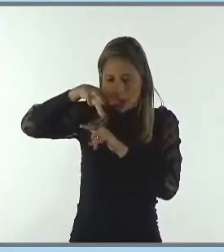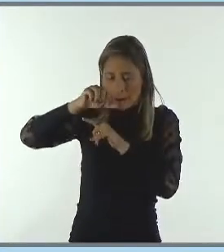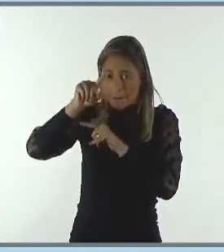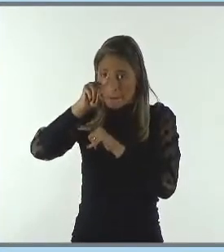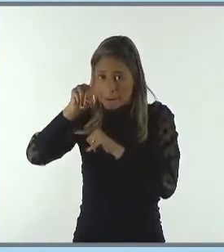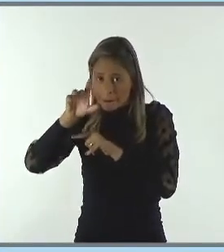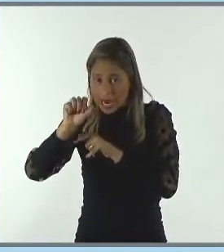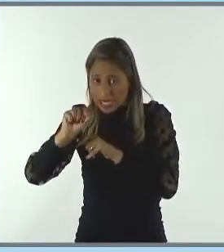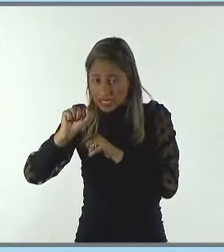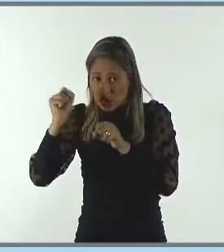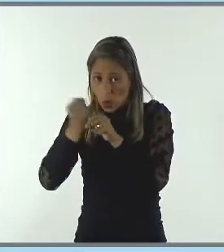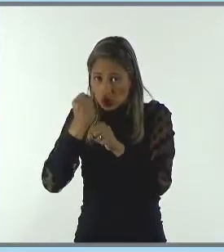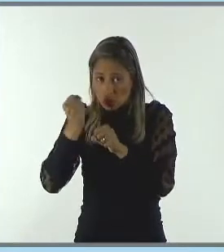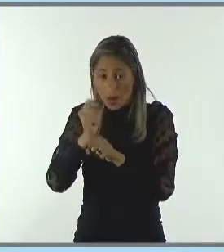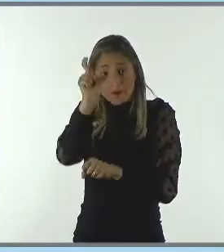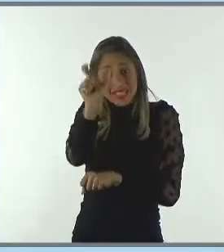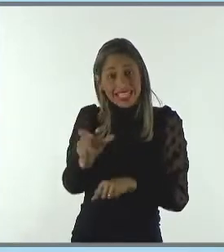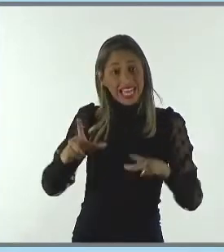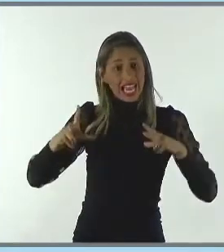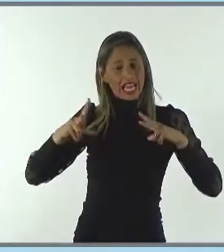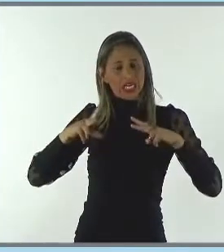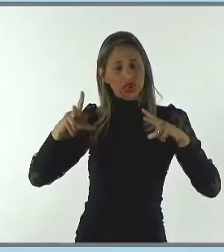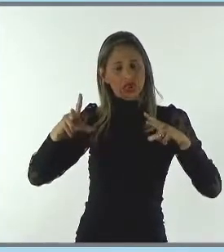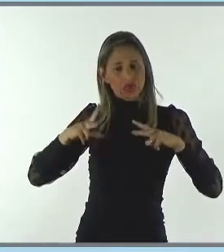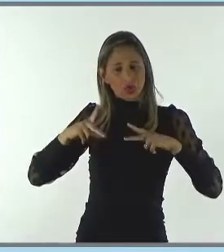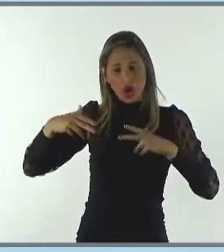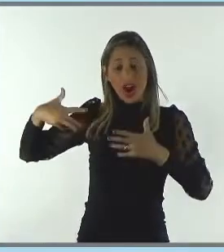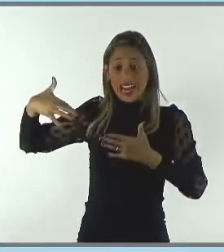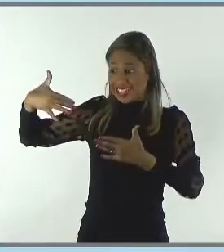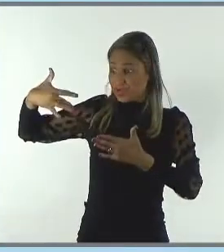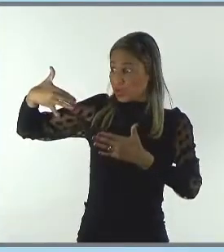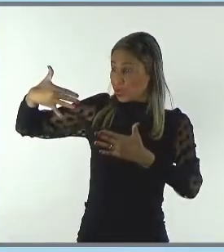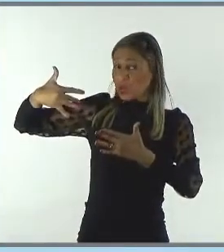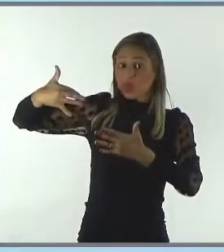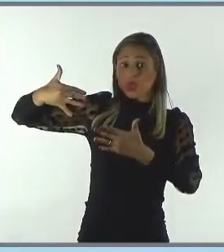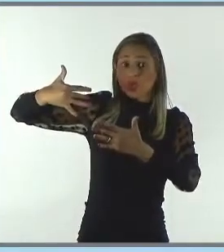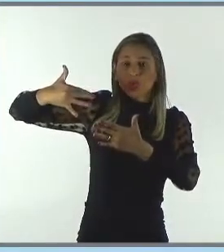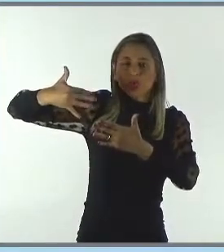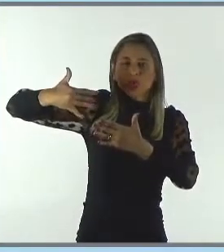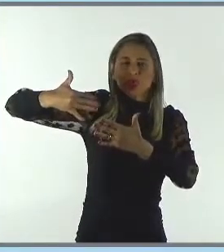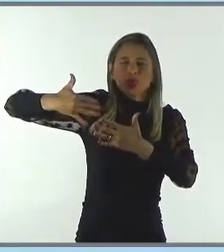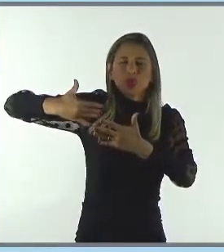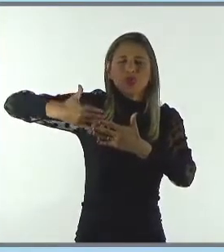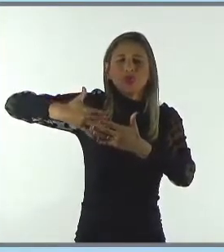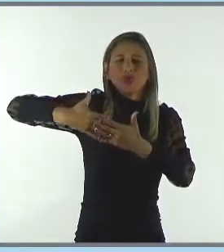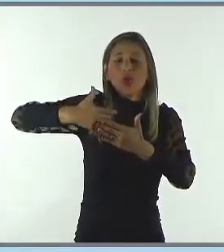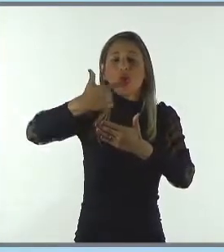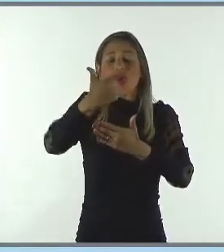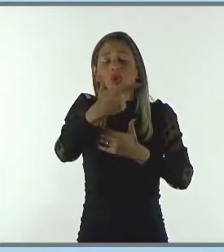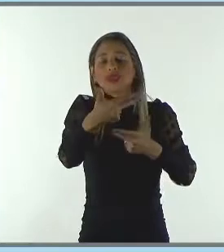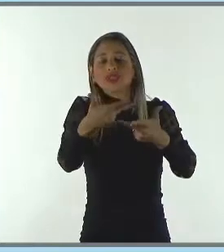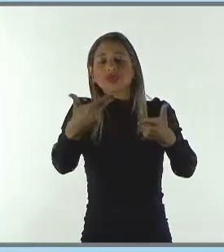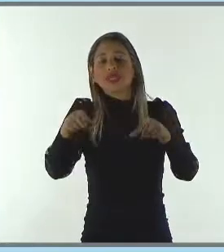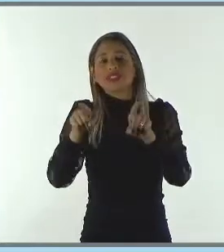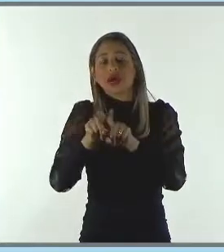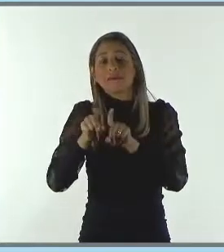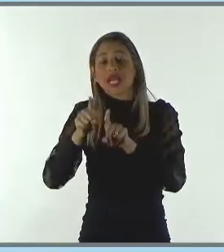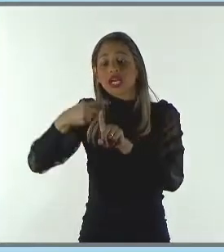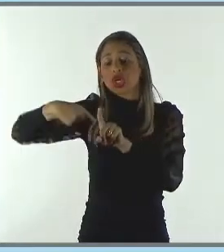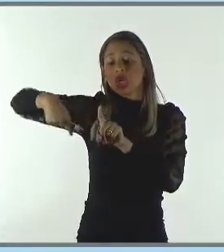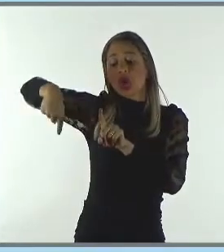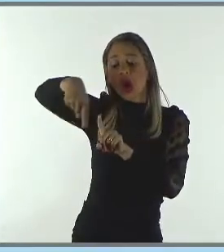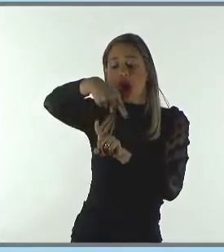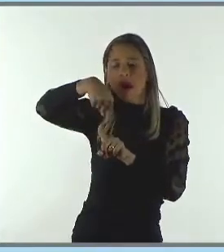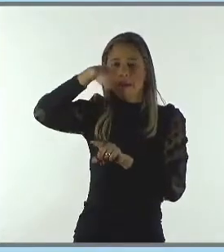uma trajetória individual, essa trajetória dialoga de maneira muito profícua com outras questões que estão ao redor na sociedade